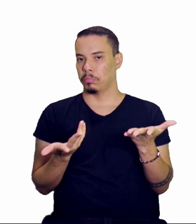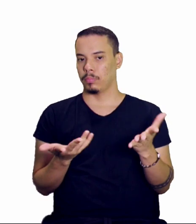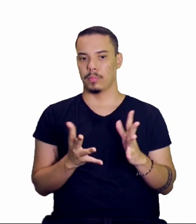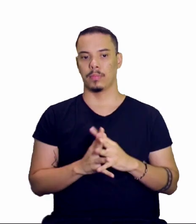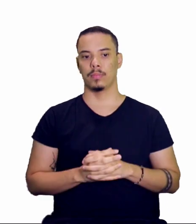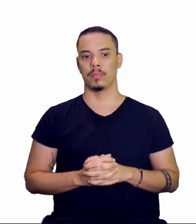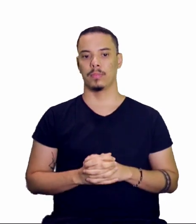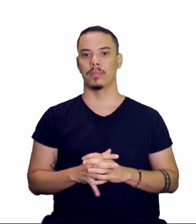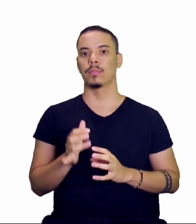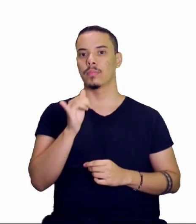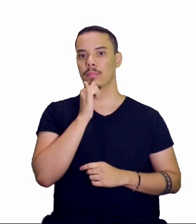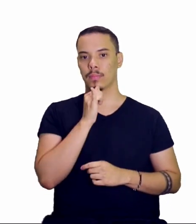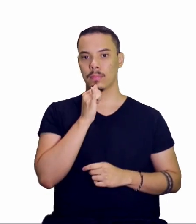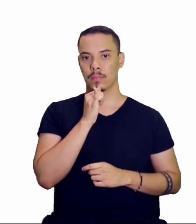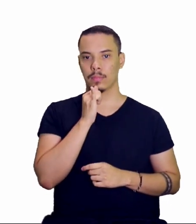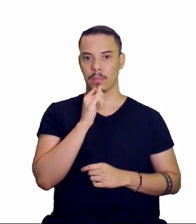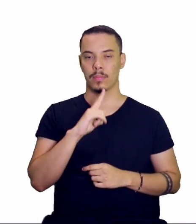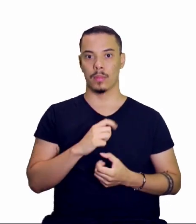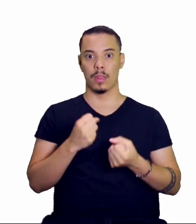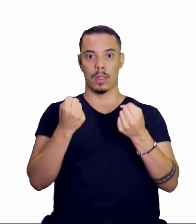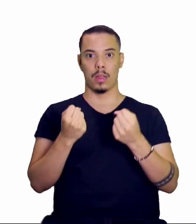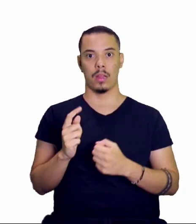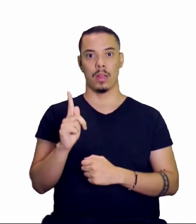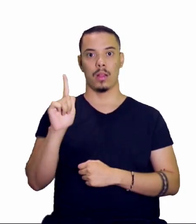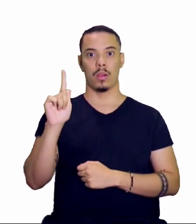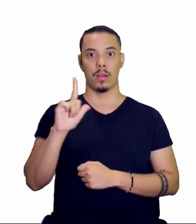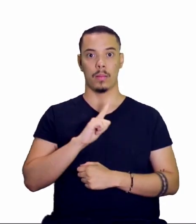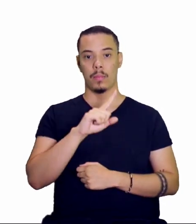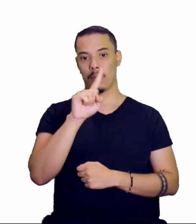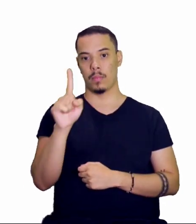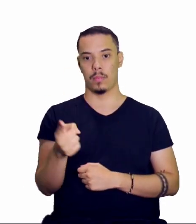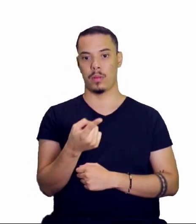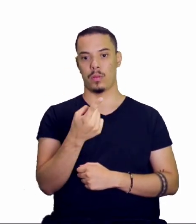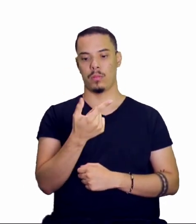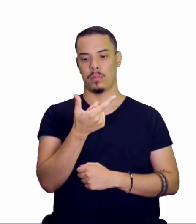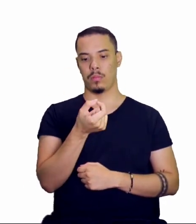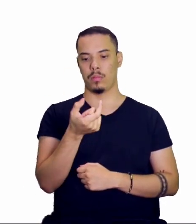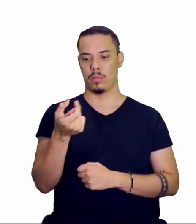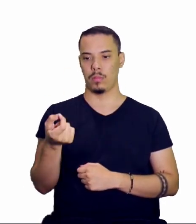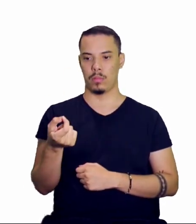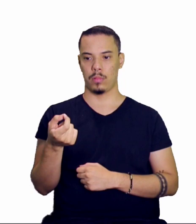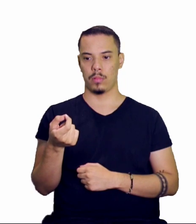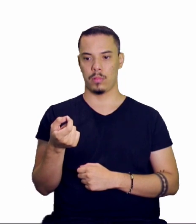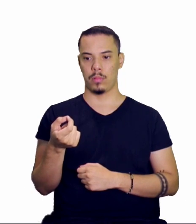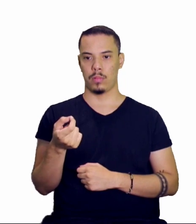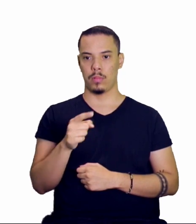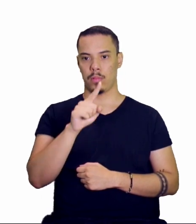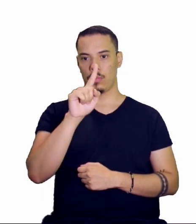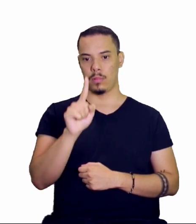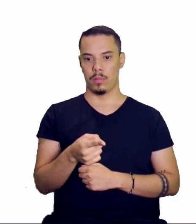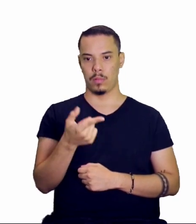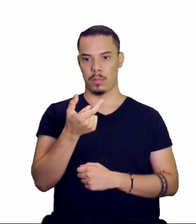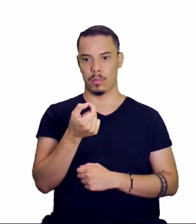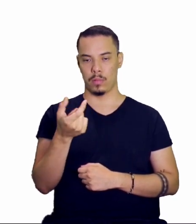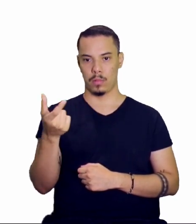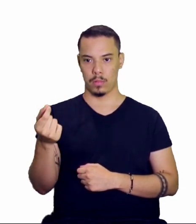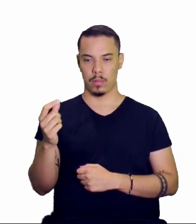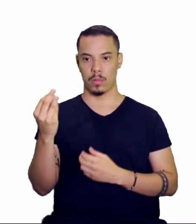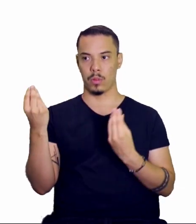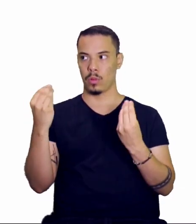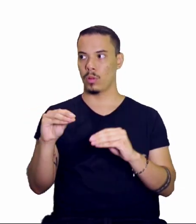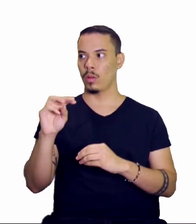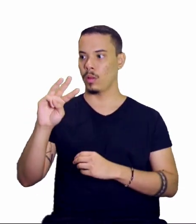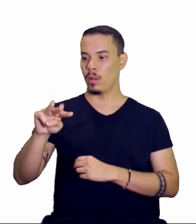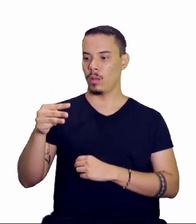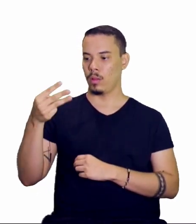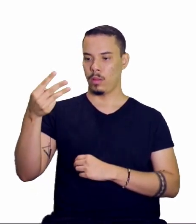O quilo tem 1000. Quantos zeros tem ali? 3 zeros. Né? Então, 1000. 10 elevado a terceira, né? Exatamente. Quantidade